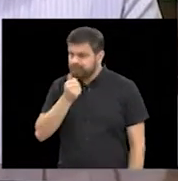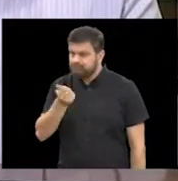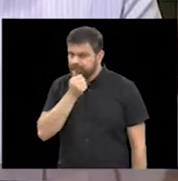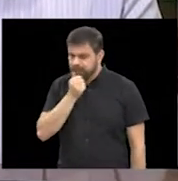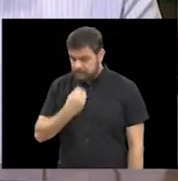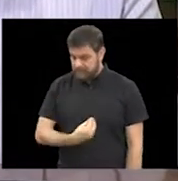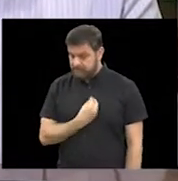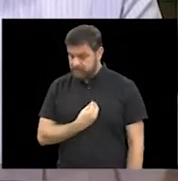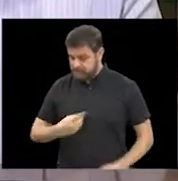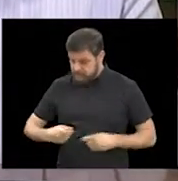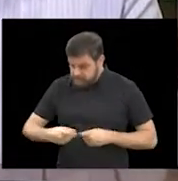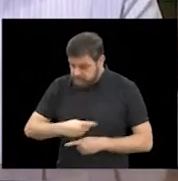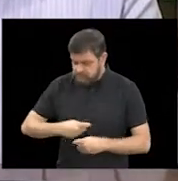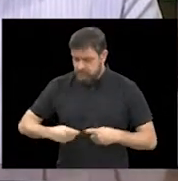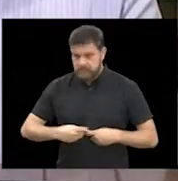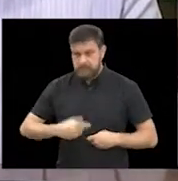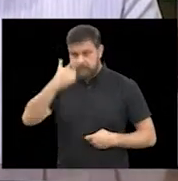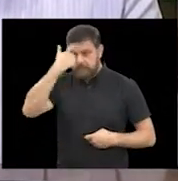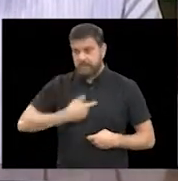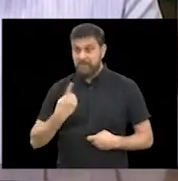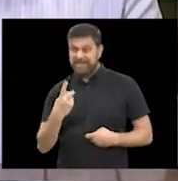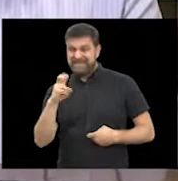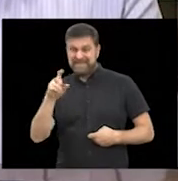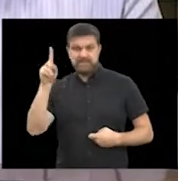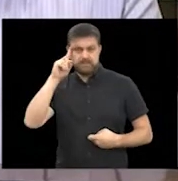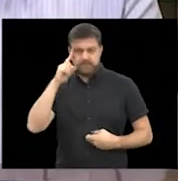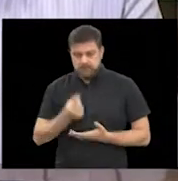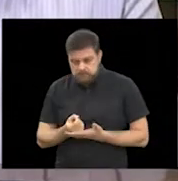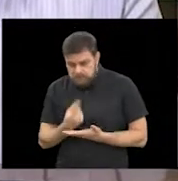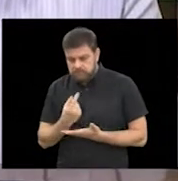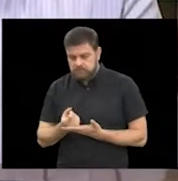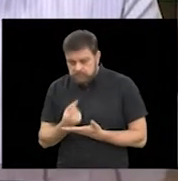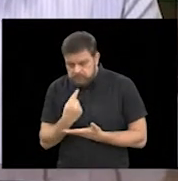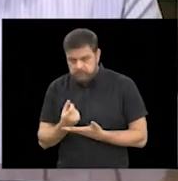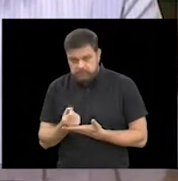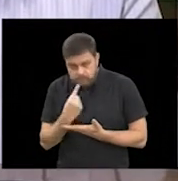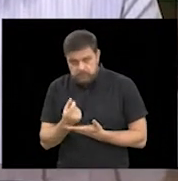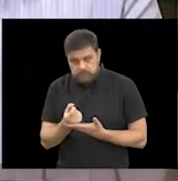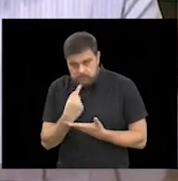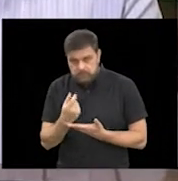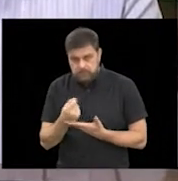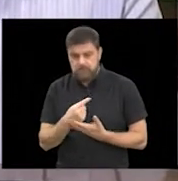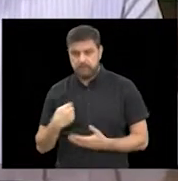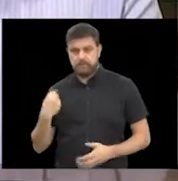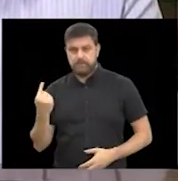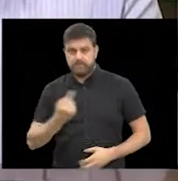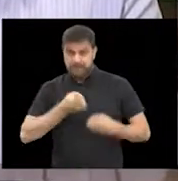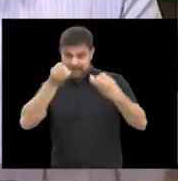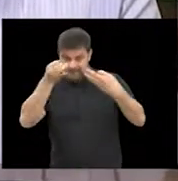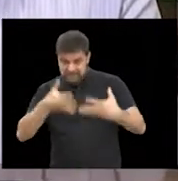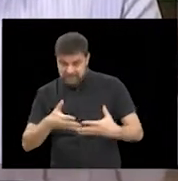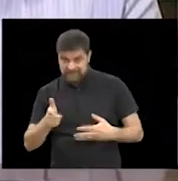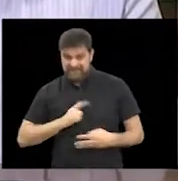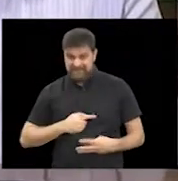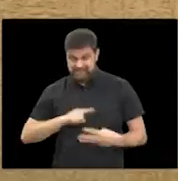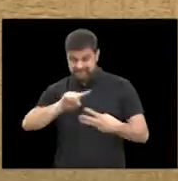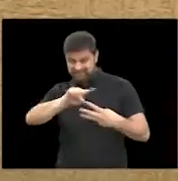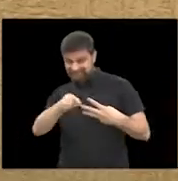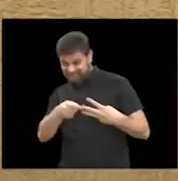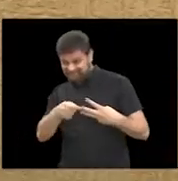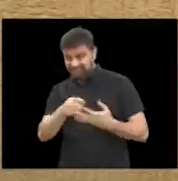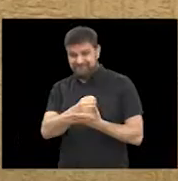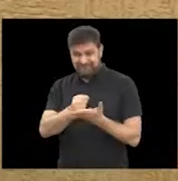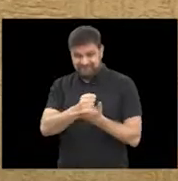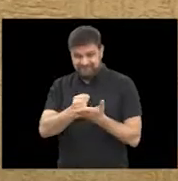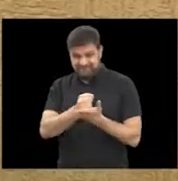ainda resistência, eu vou para 15 dias com antibiótico terapia. que nós falamos de esquema tríplice.